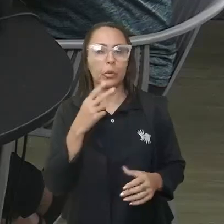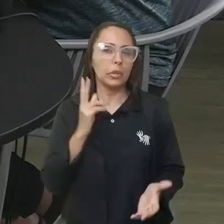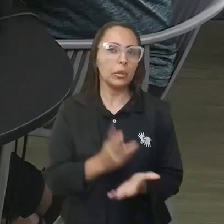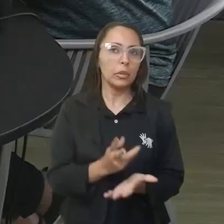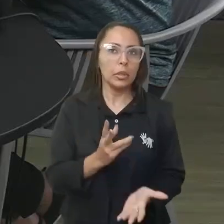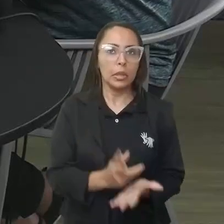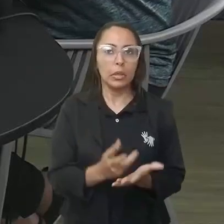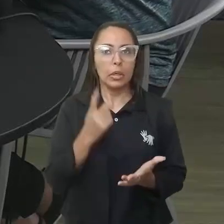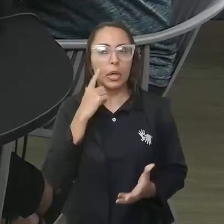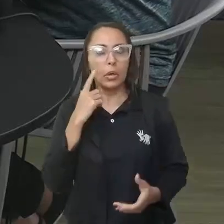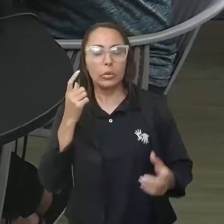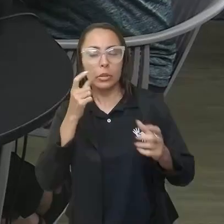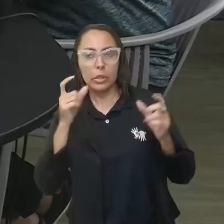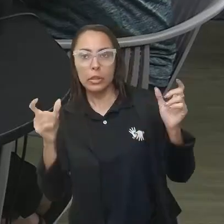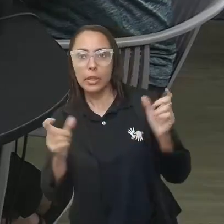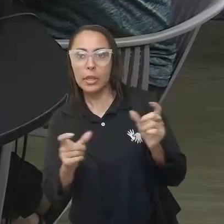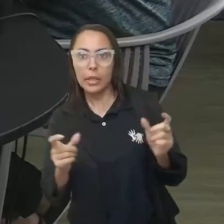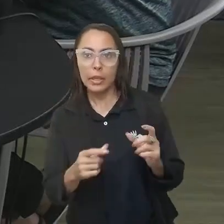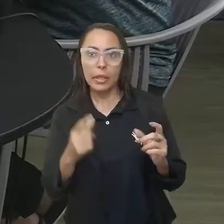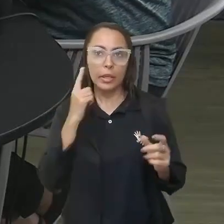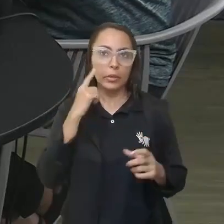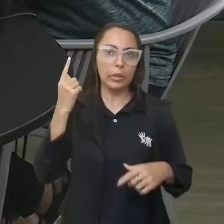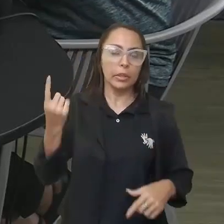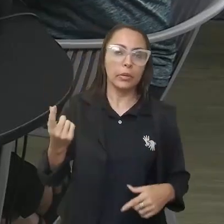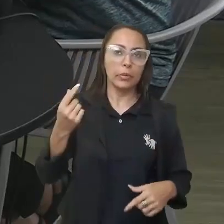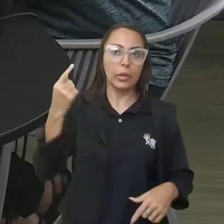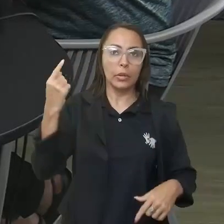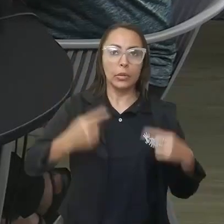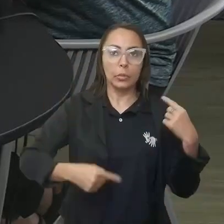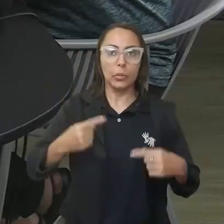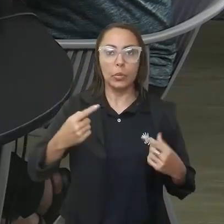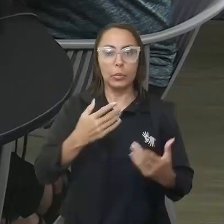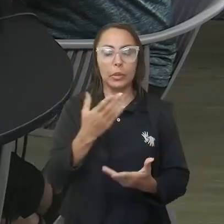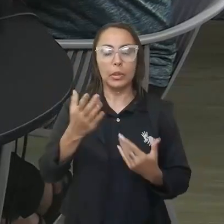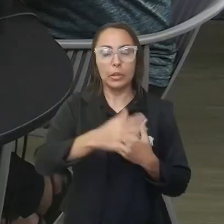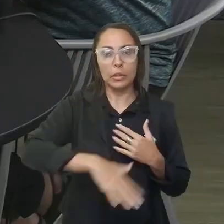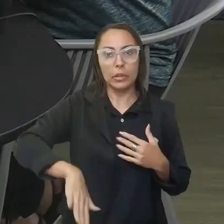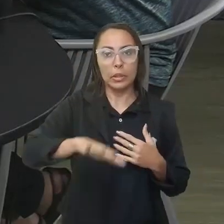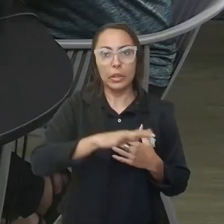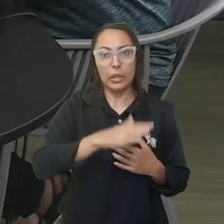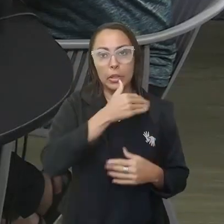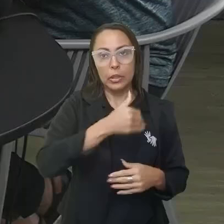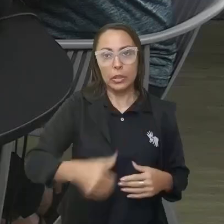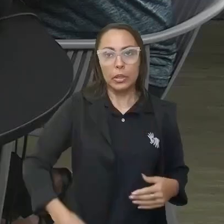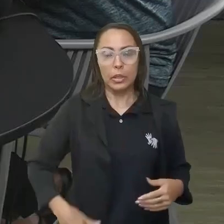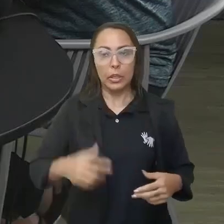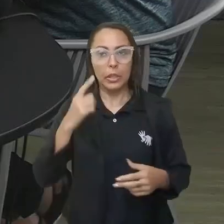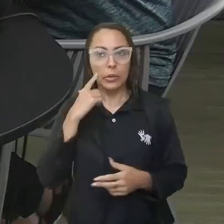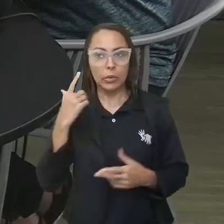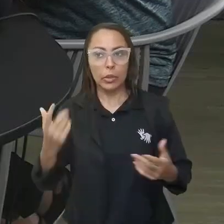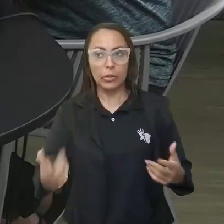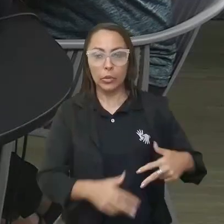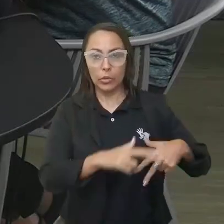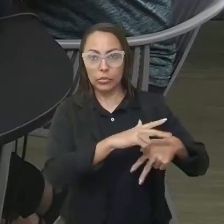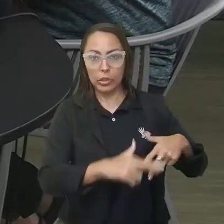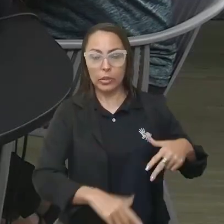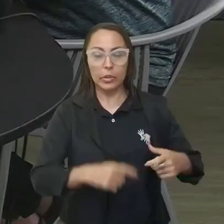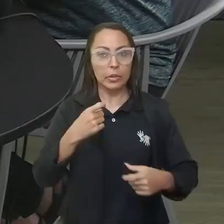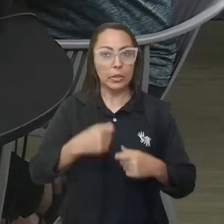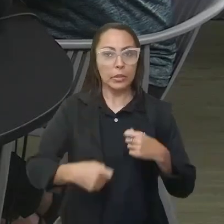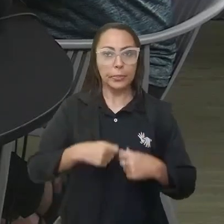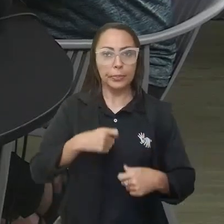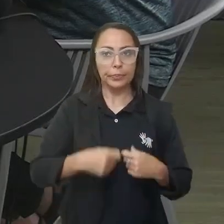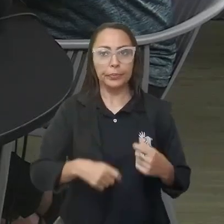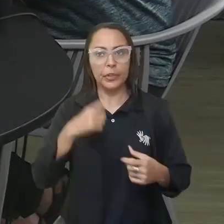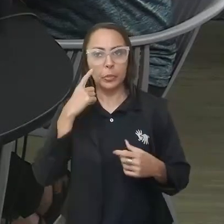outros interesses que não sejam o interesse de público geral. Então, quando a gente está falando, por exemplo, de discutir gênero e sexualidades, a gente está falando de cumprir o que